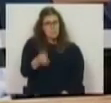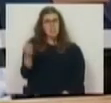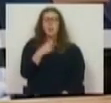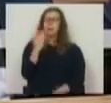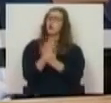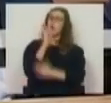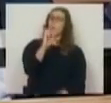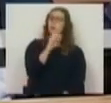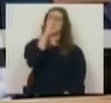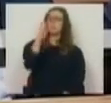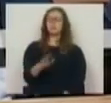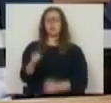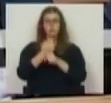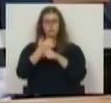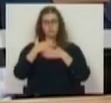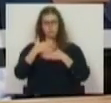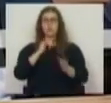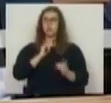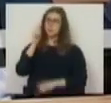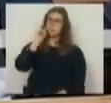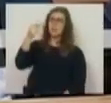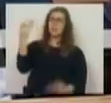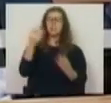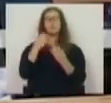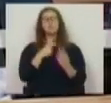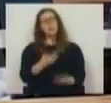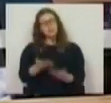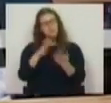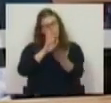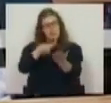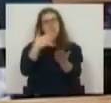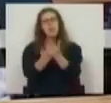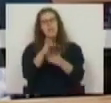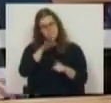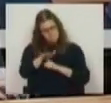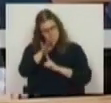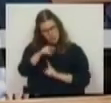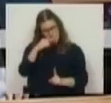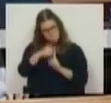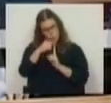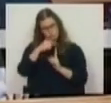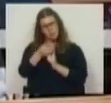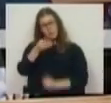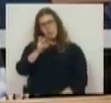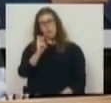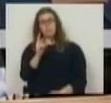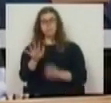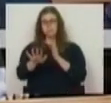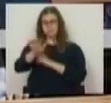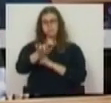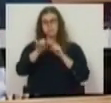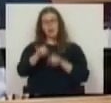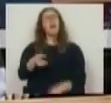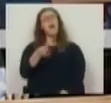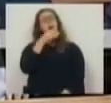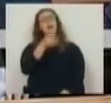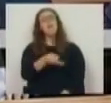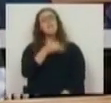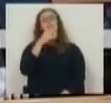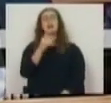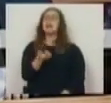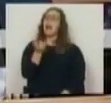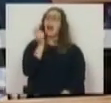apenas 8% das carreiras especiais têm merecido um impacto positivo no PrevPAP. E estamos a falar